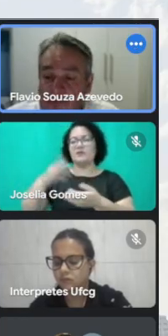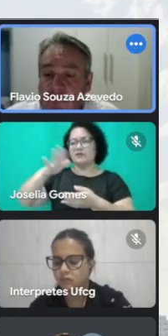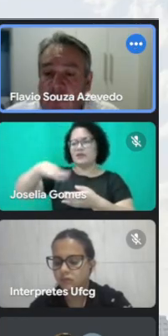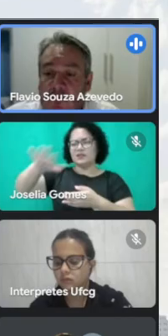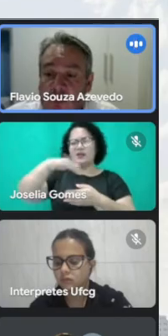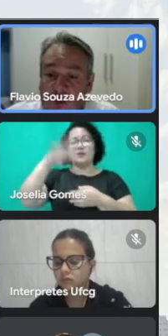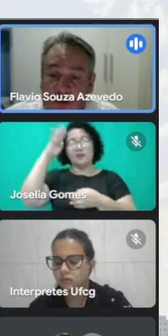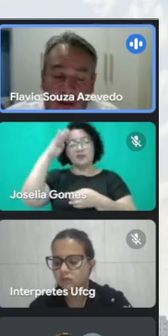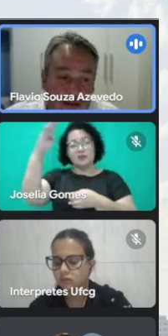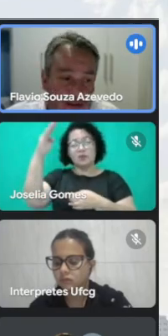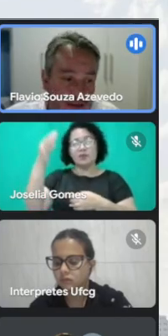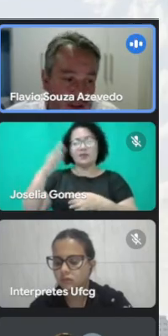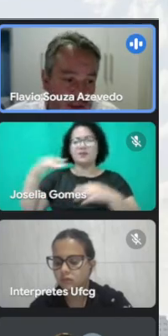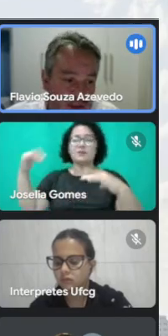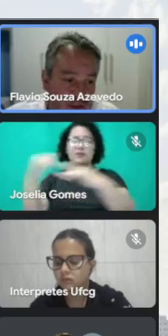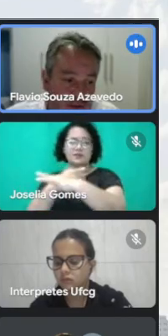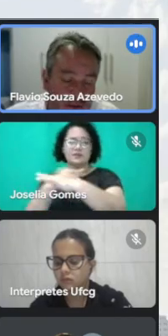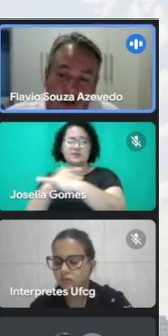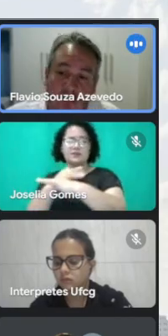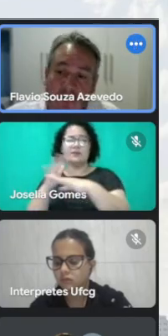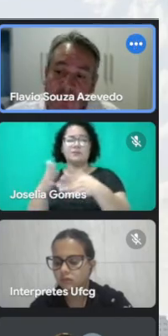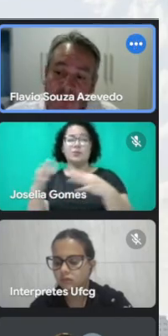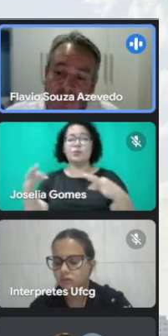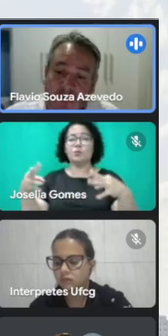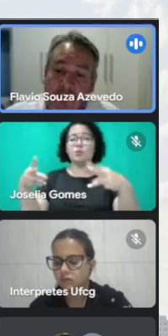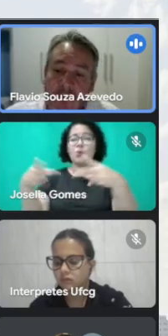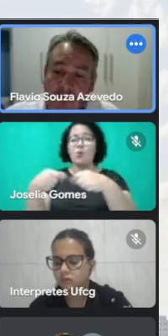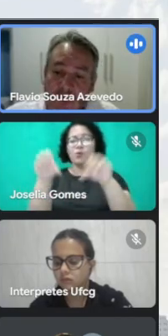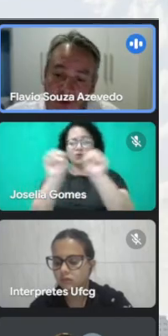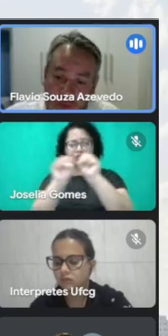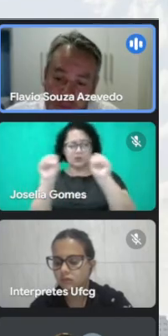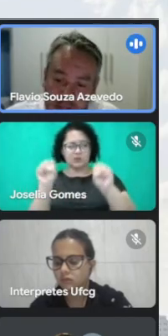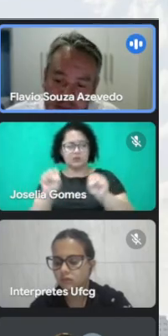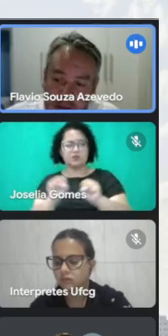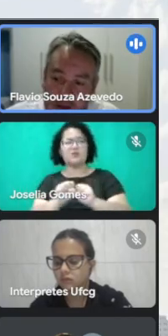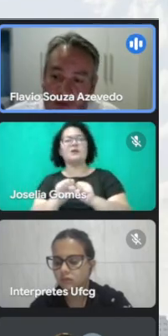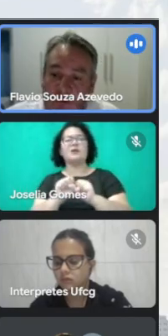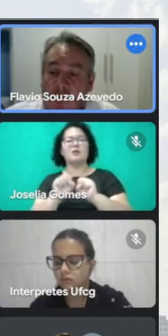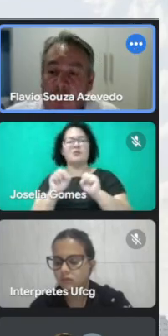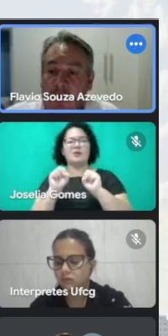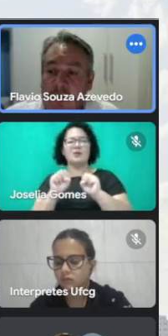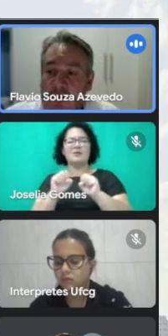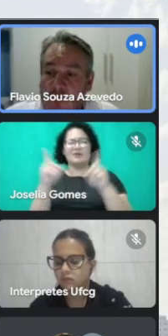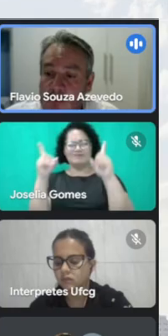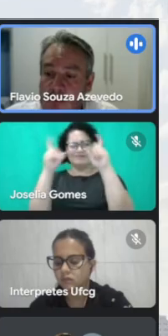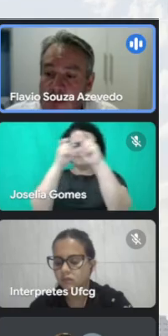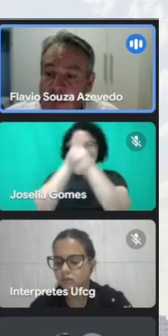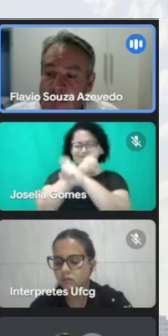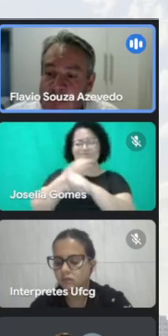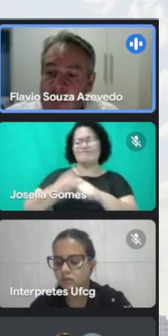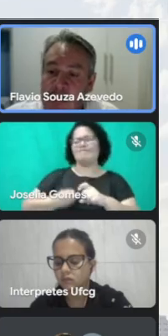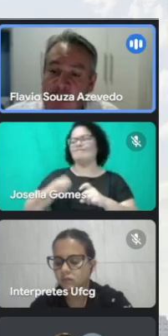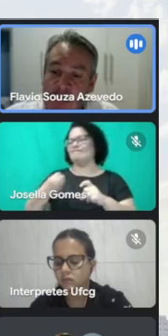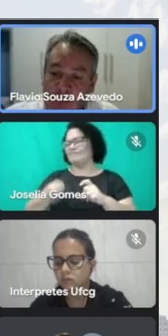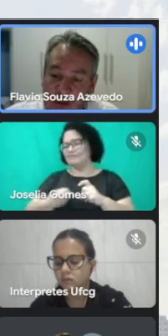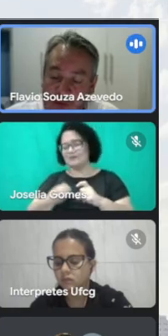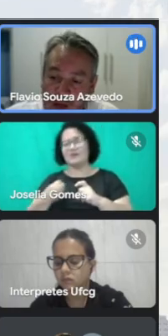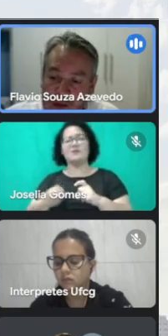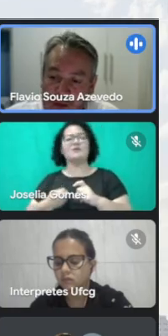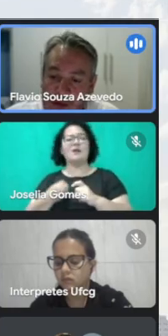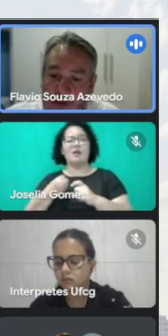cidades. Então, todos esses sistemas, né, vivem sob pressão, sobre